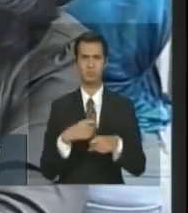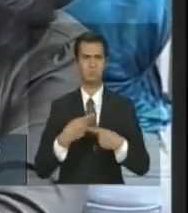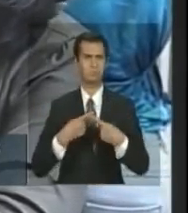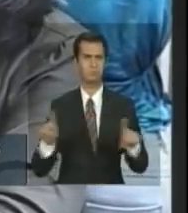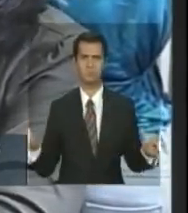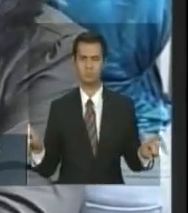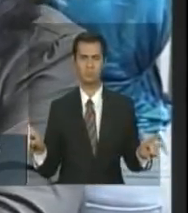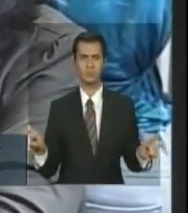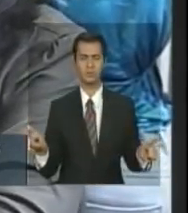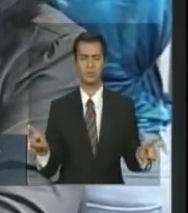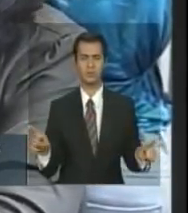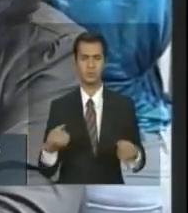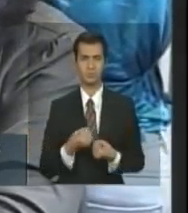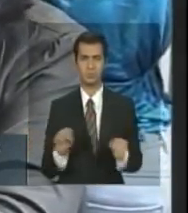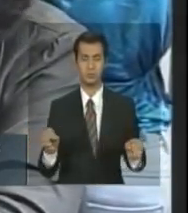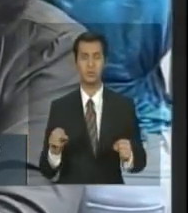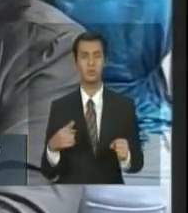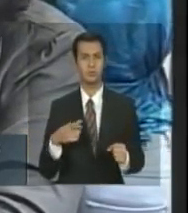para eles fazerem